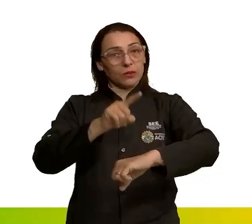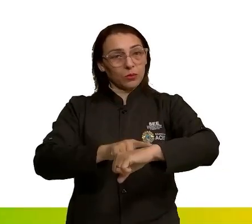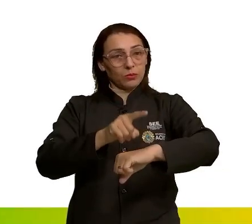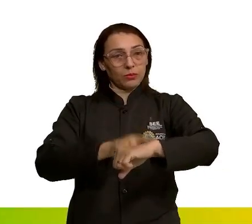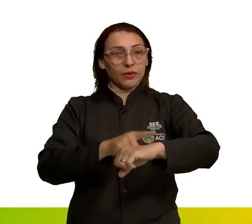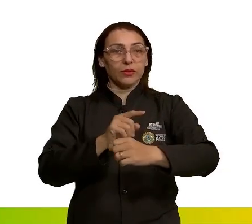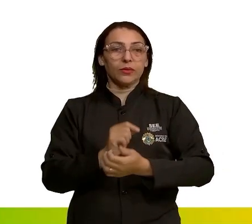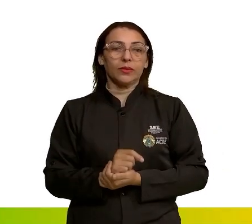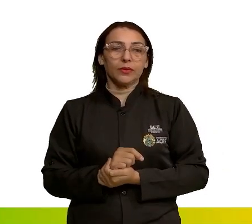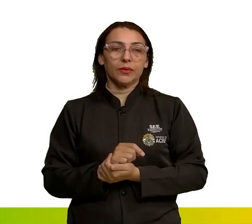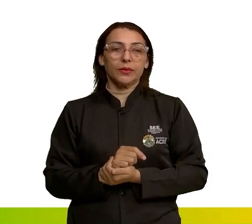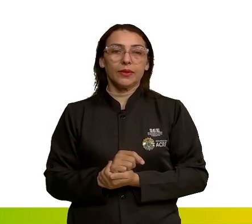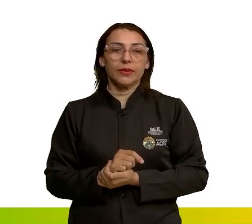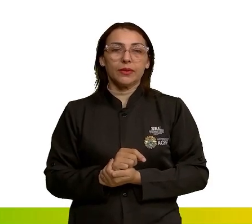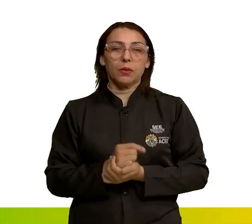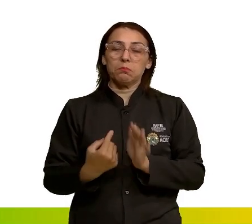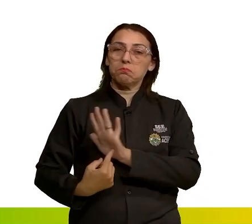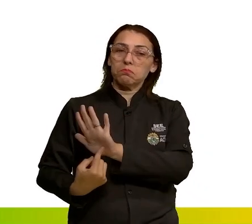momentos.